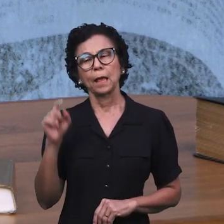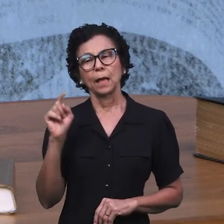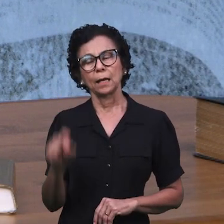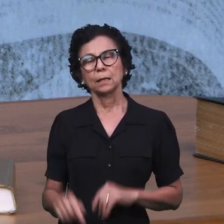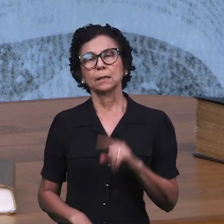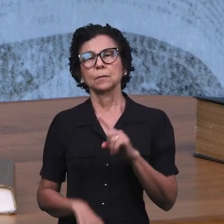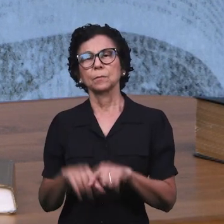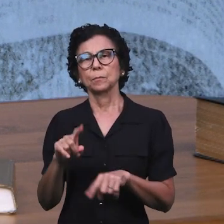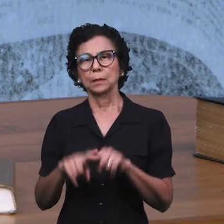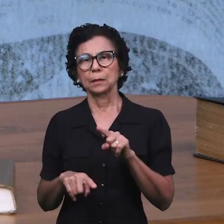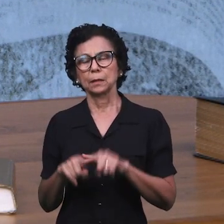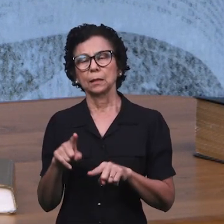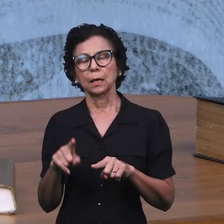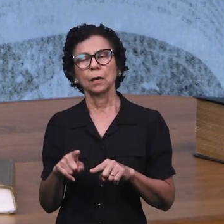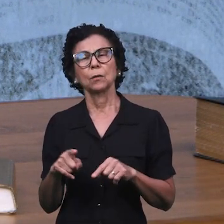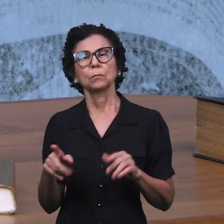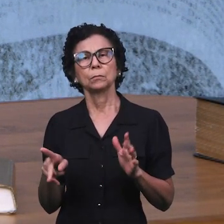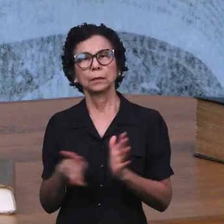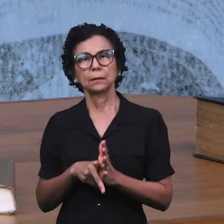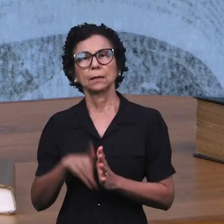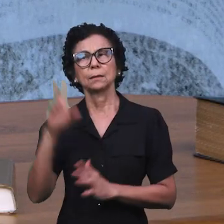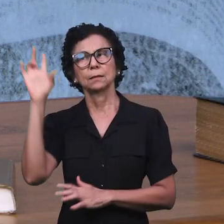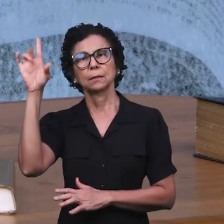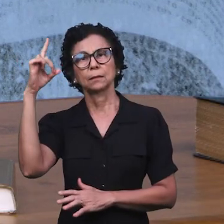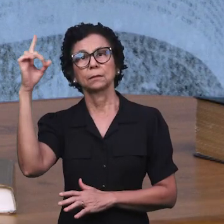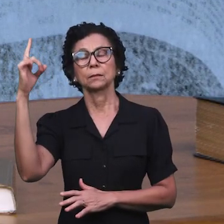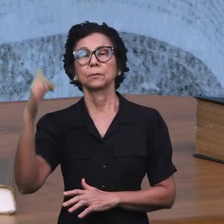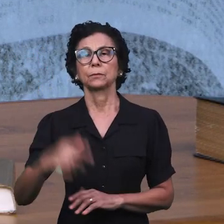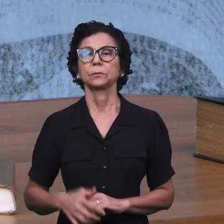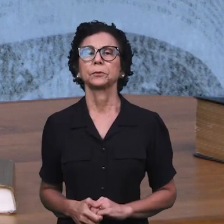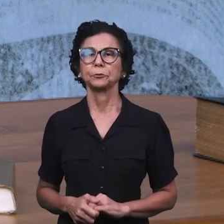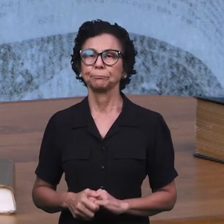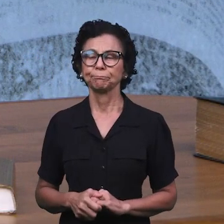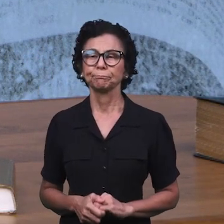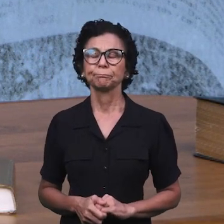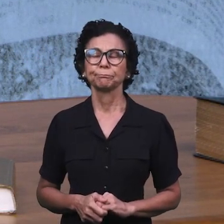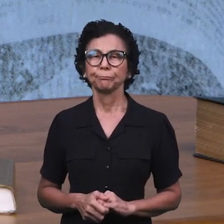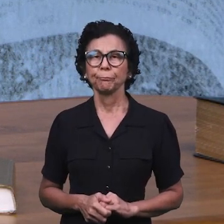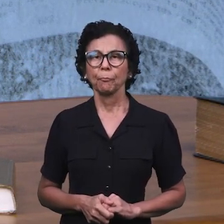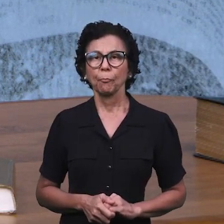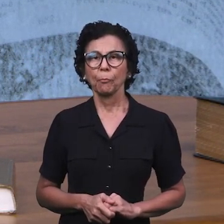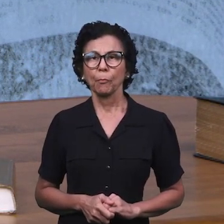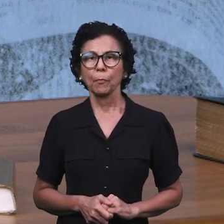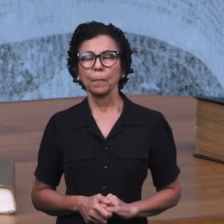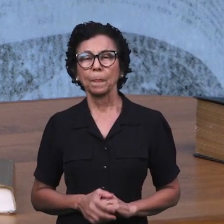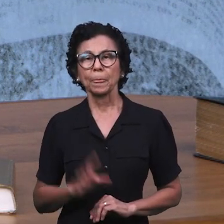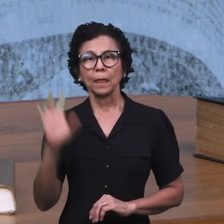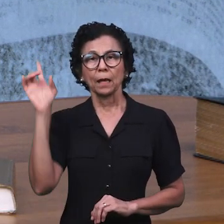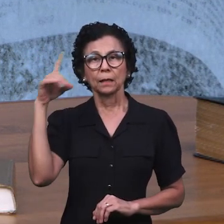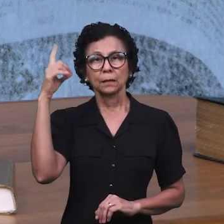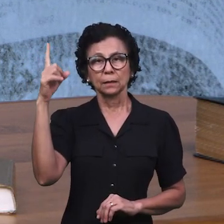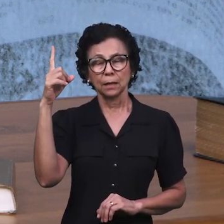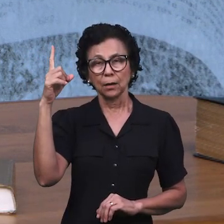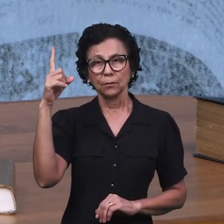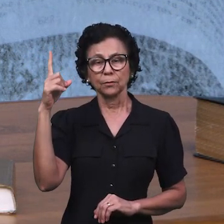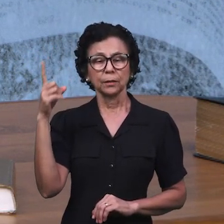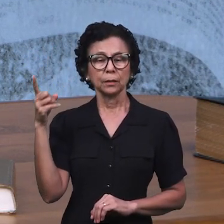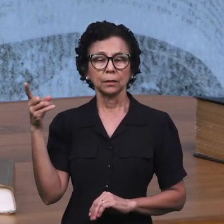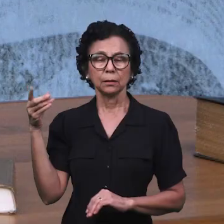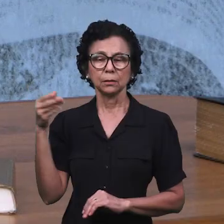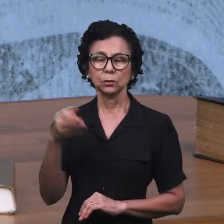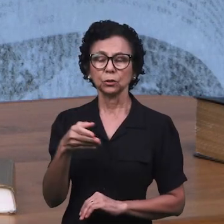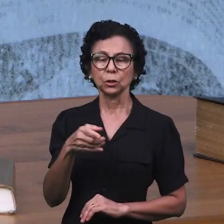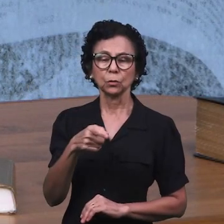de Davi. E chegando Davi aos 200 homens que de cansados que estavam não